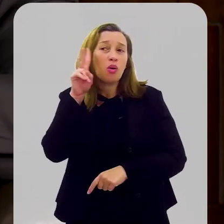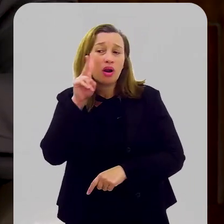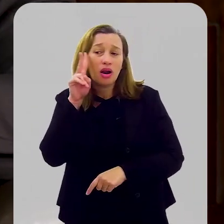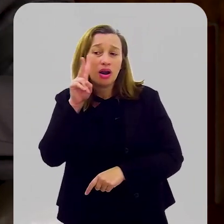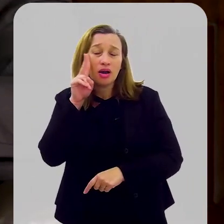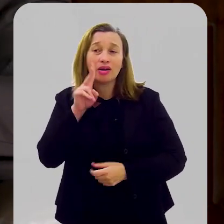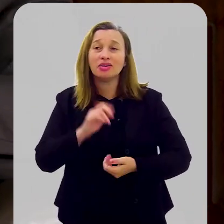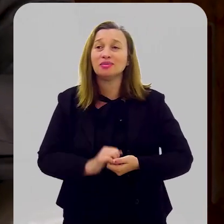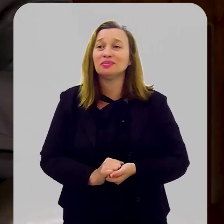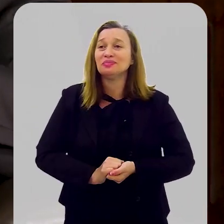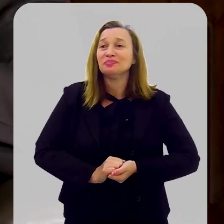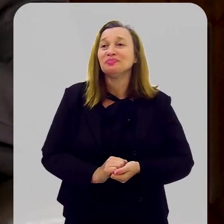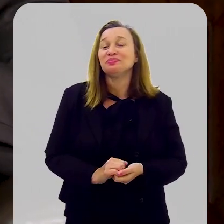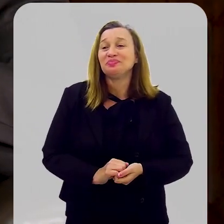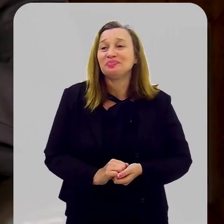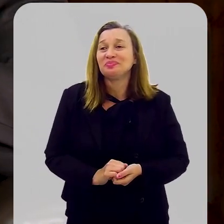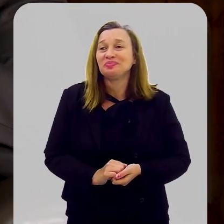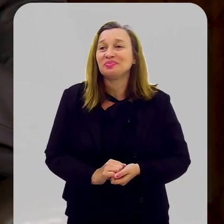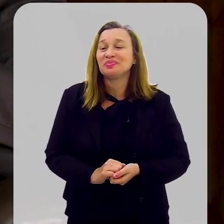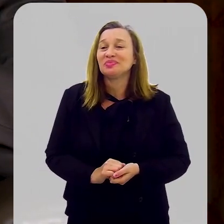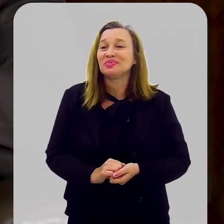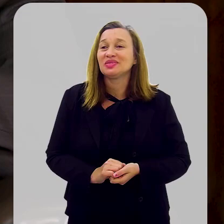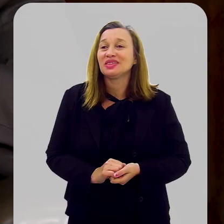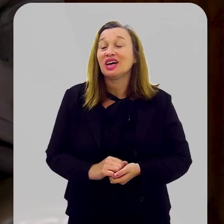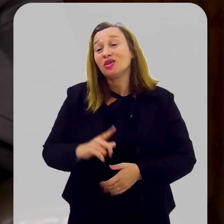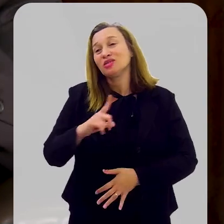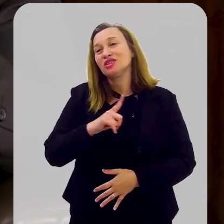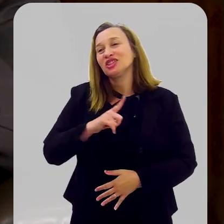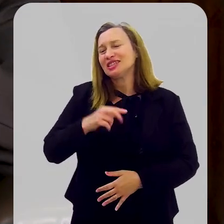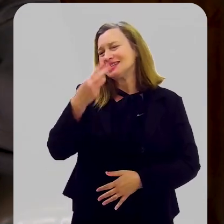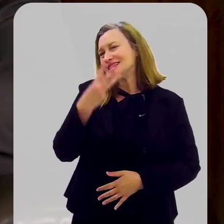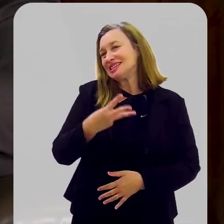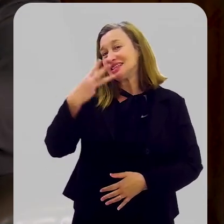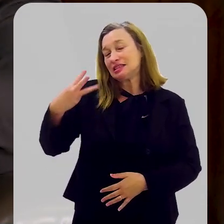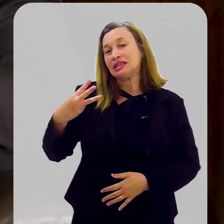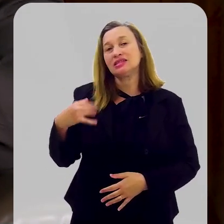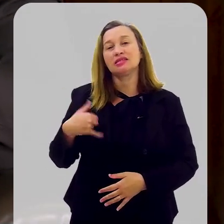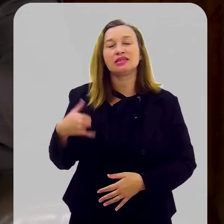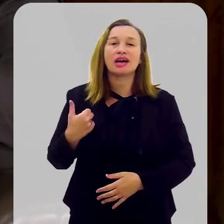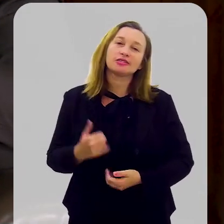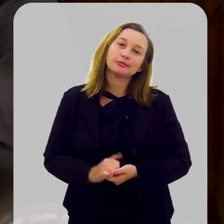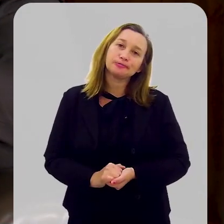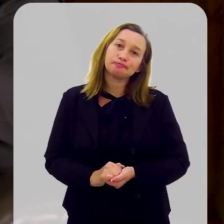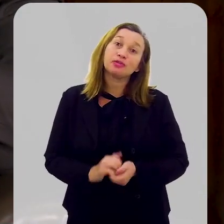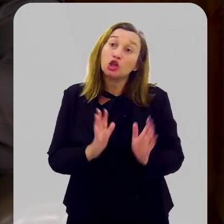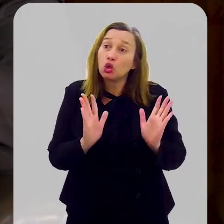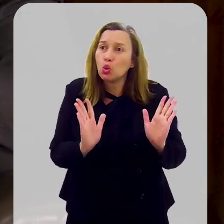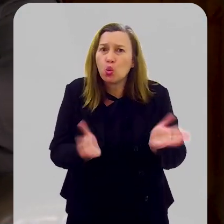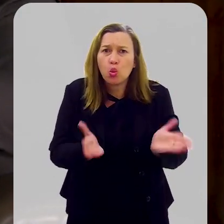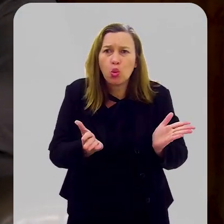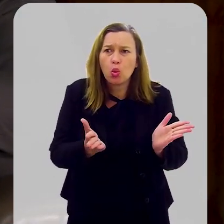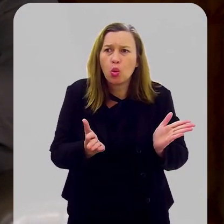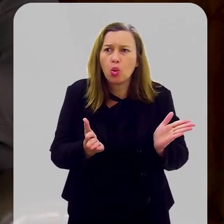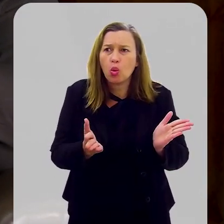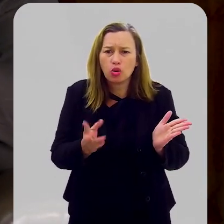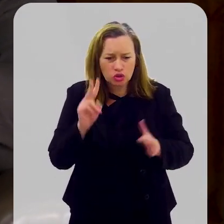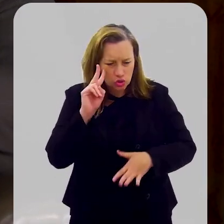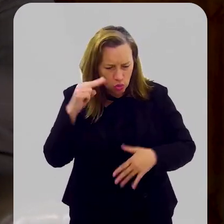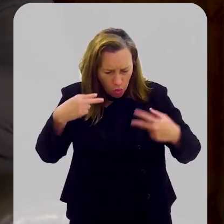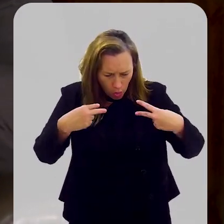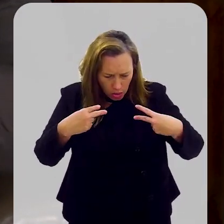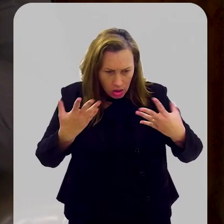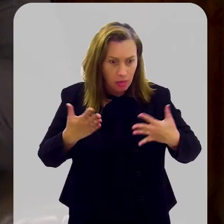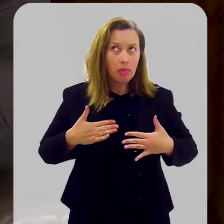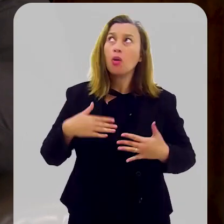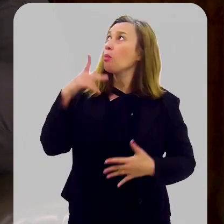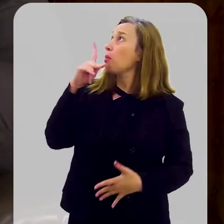Eu recordo quando eu tinha 18 anos, depois me recordo quando eu tinha 33 anos. E hoje eu olho para a